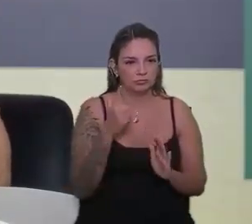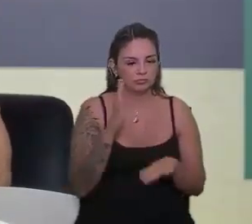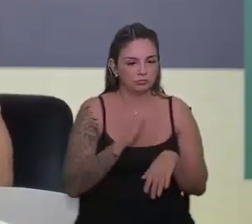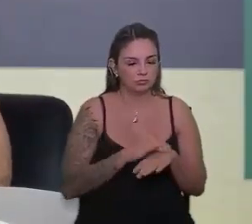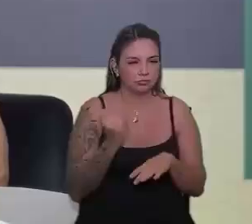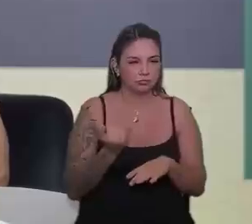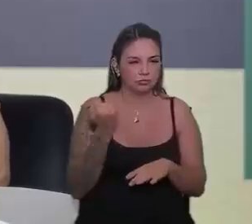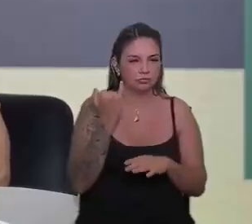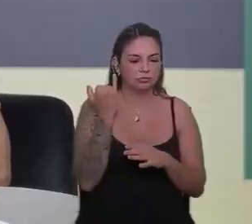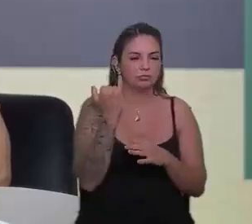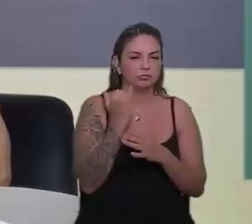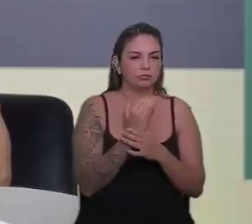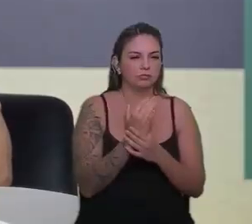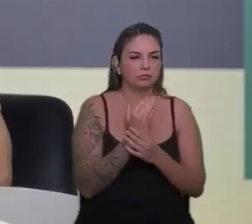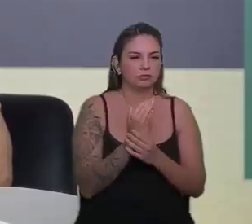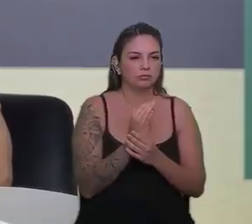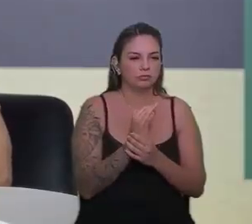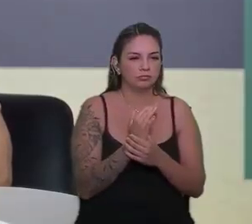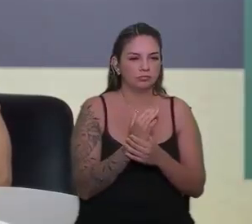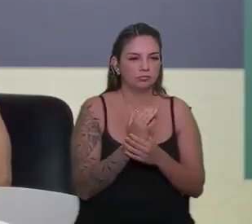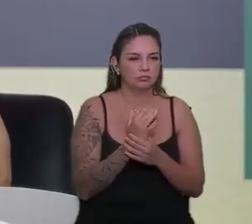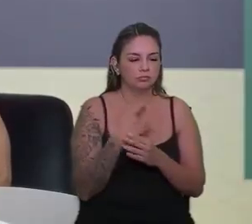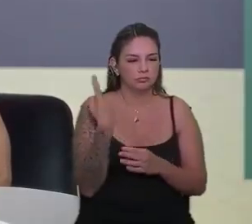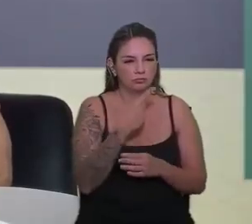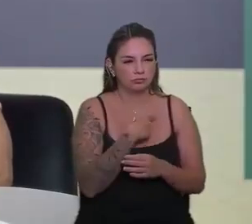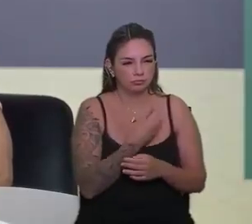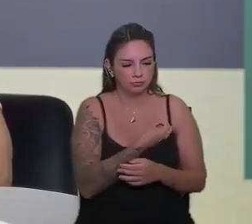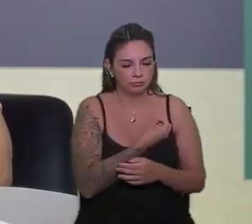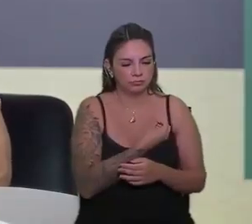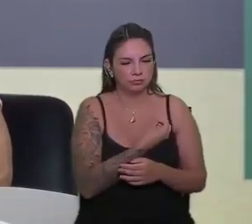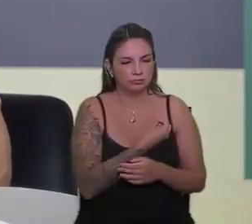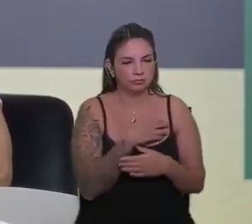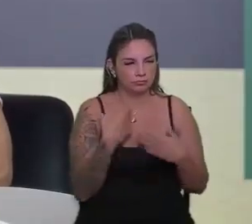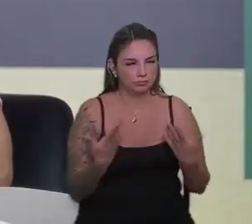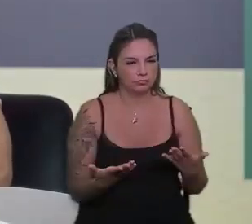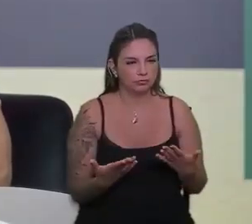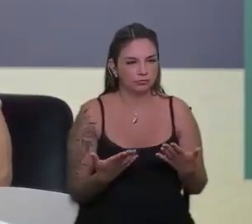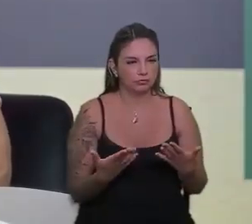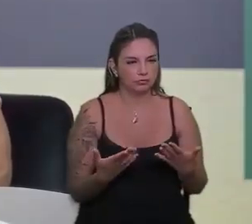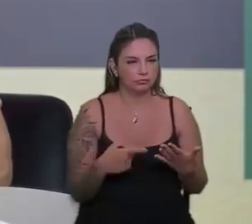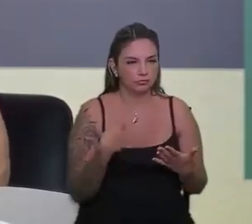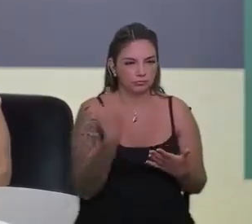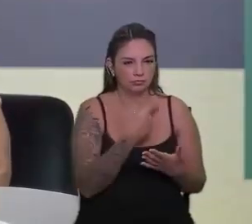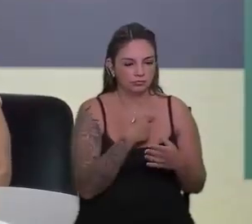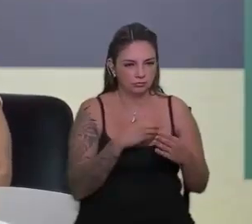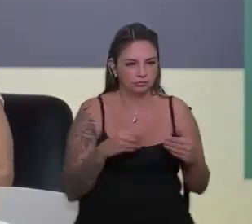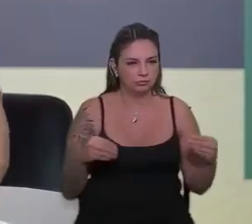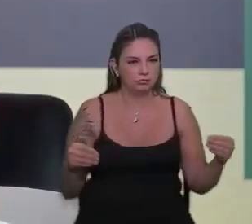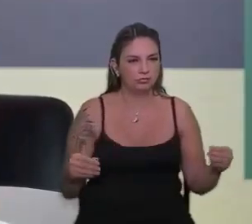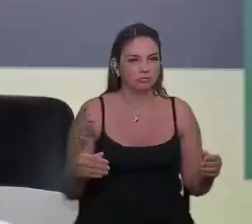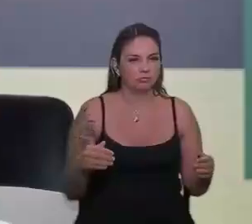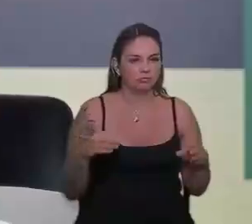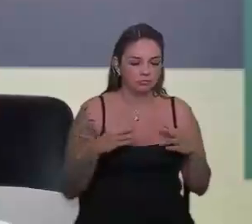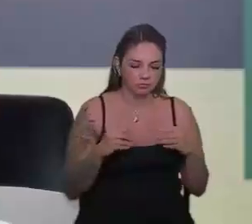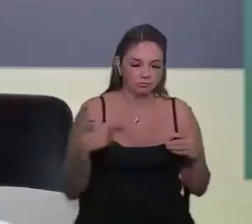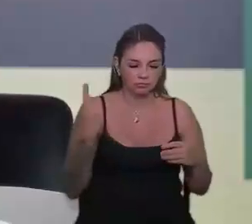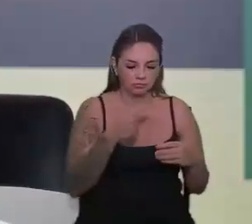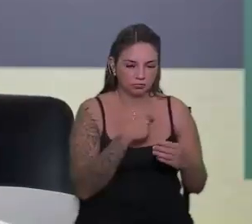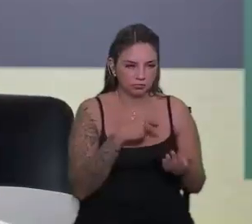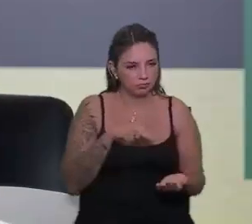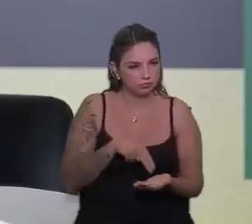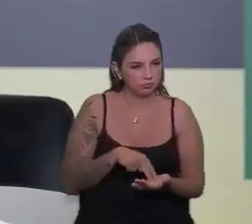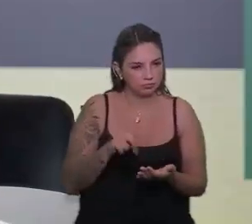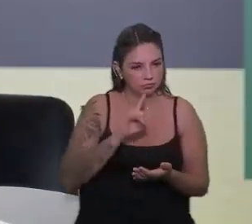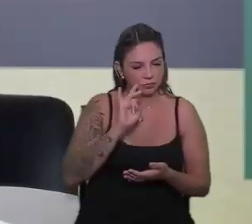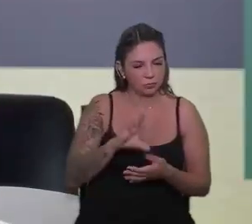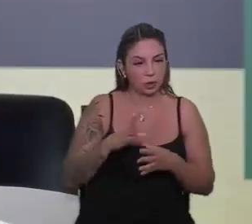mais importante para a nossa sobrevivência do que o nosso solo, a terra onde a gente pisa,